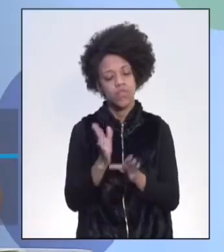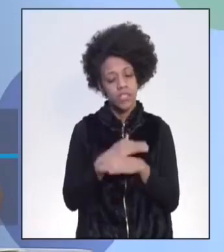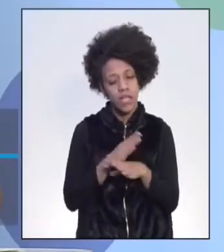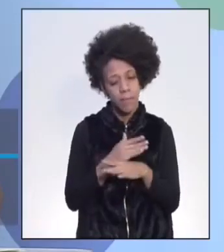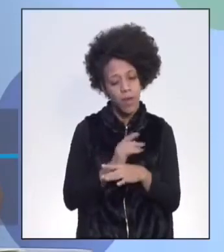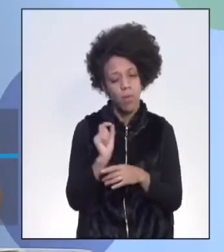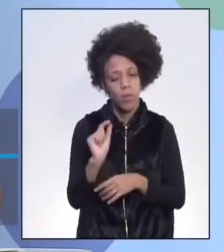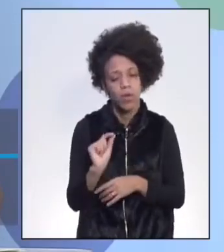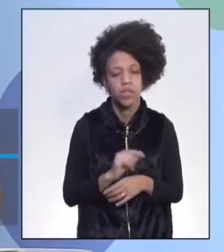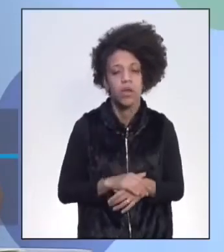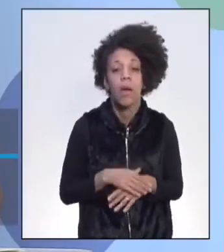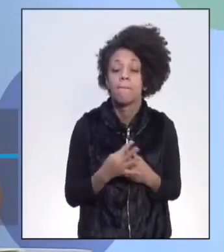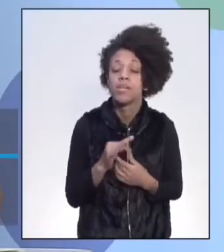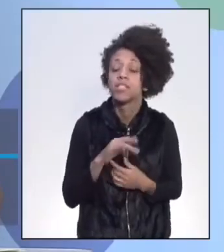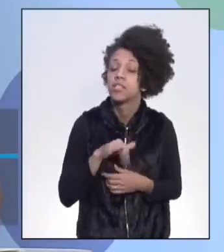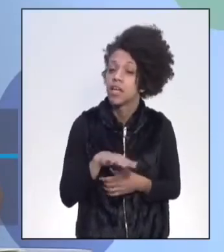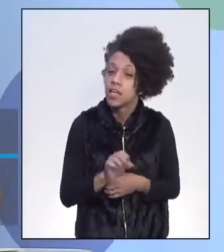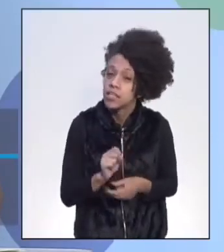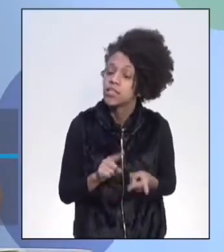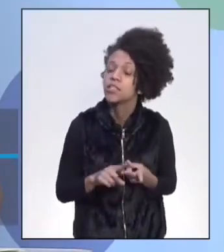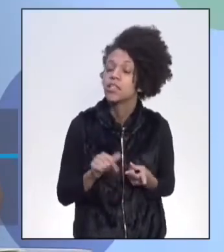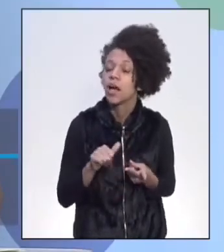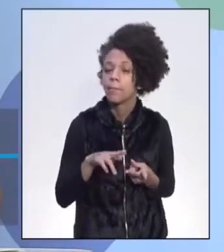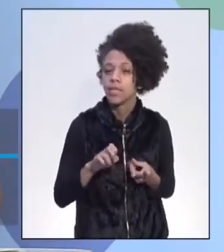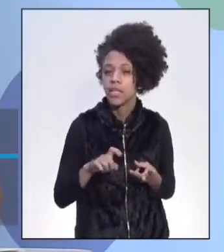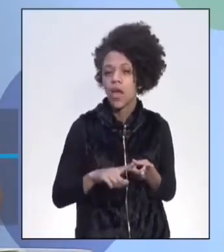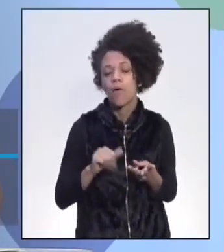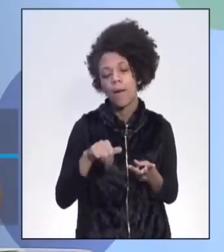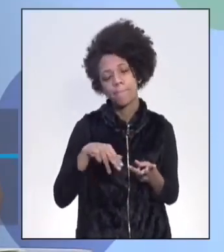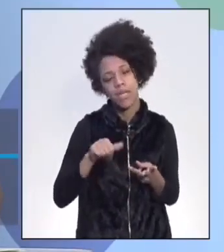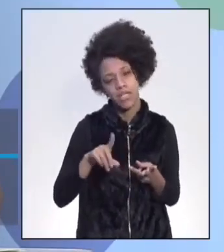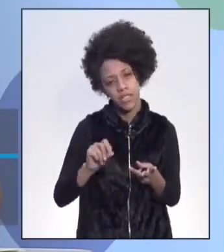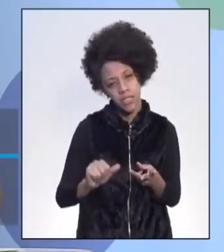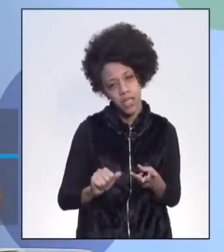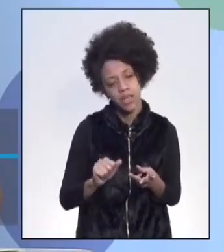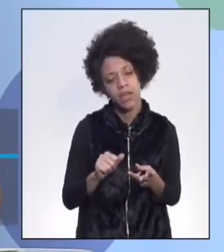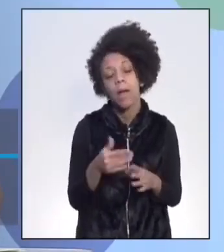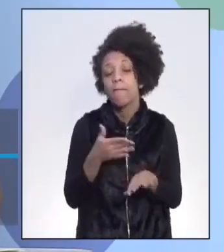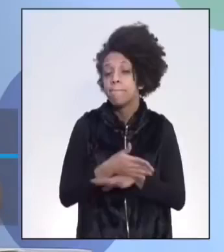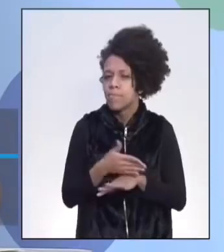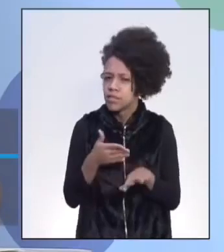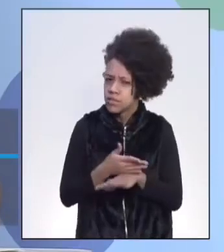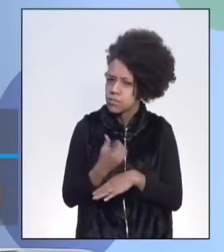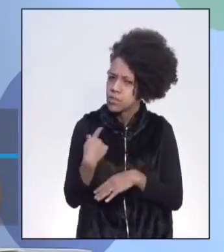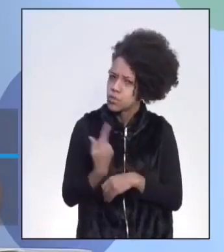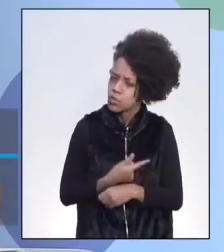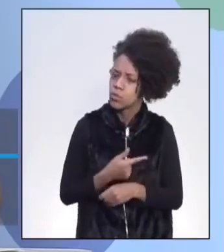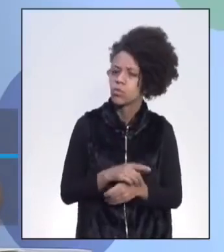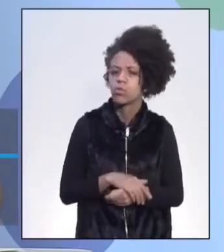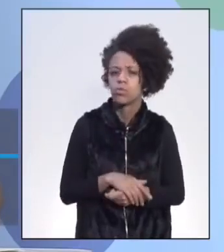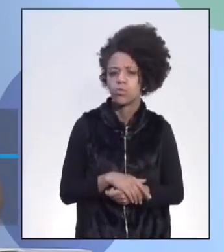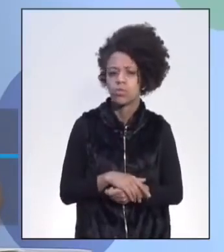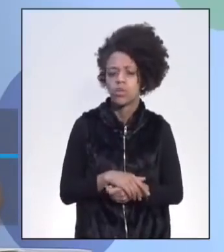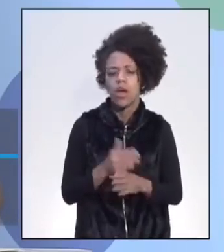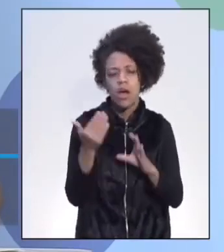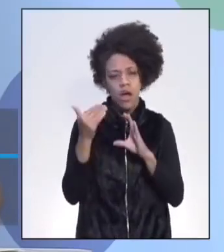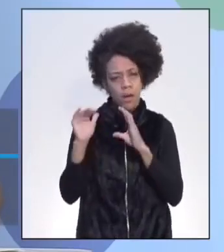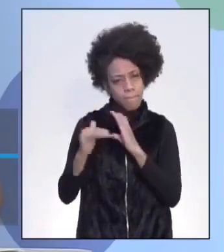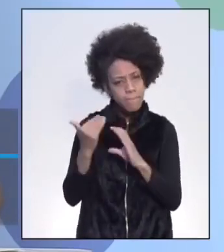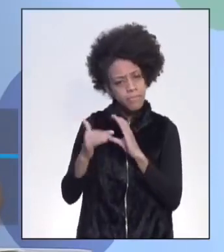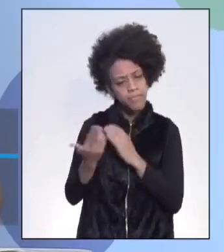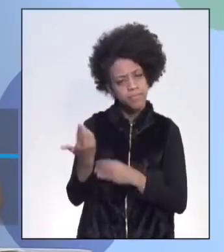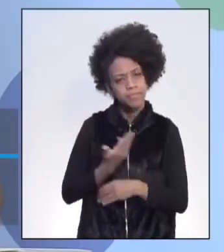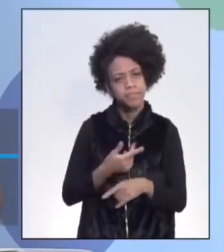pouquinho. Mas a Thaís, Gabriel, Amanda, aqui participando com a gente, mandando aqui as suas respostas